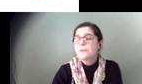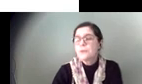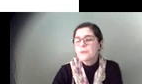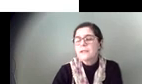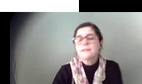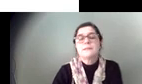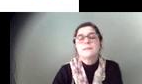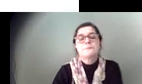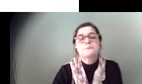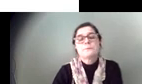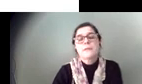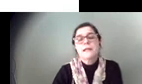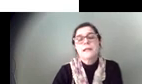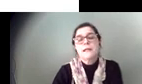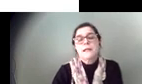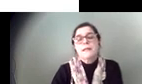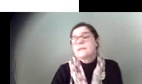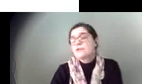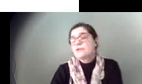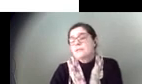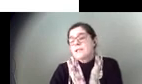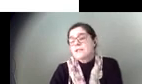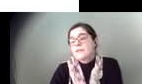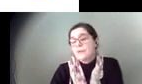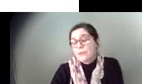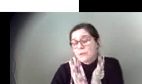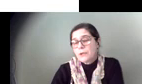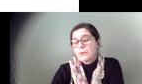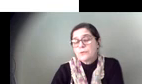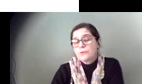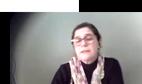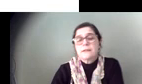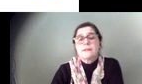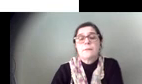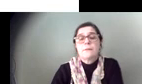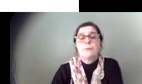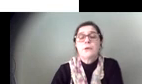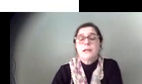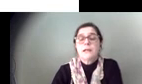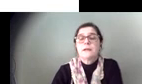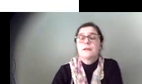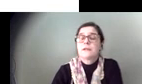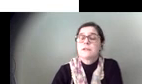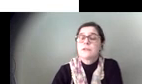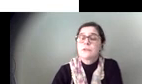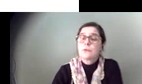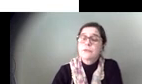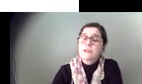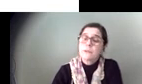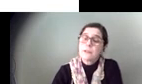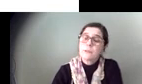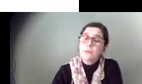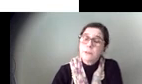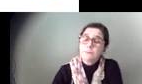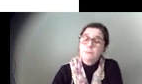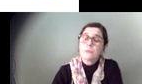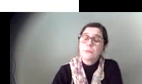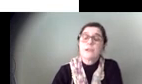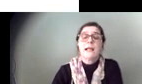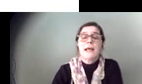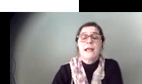Então foi muito bacana. E essas turmas elas foram reconduzidas. Porém, a gente não conseguiu